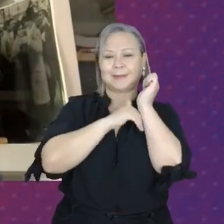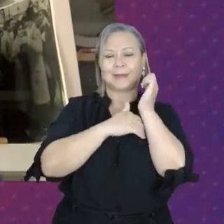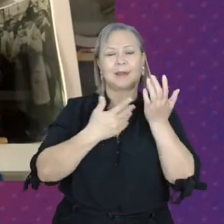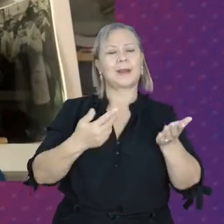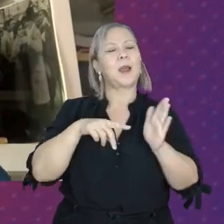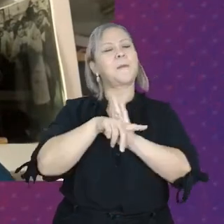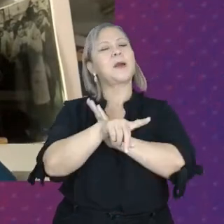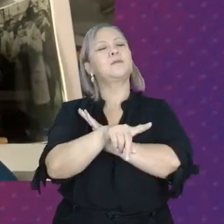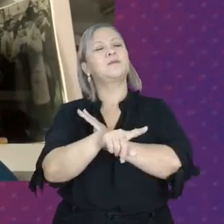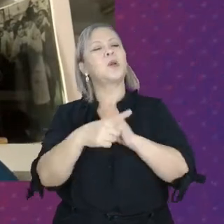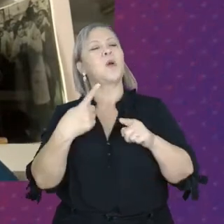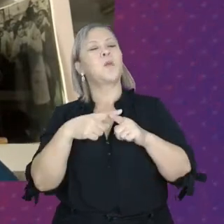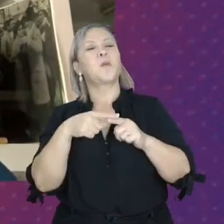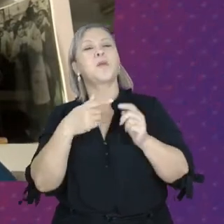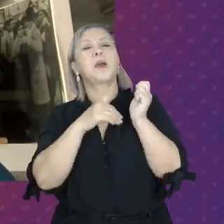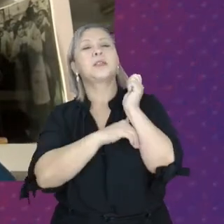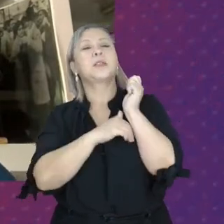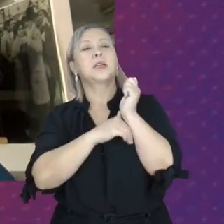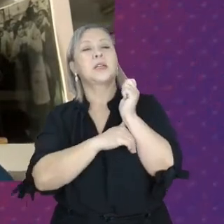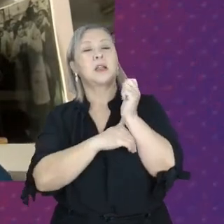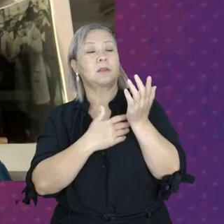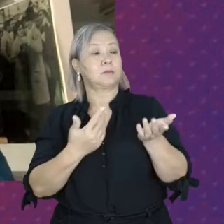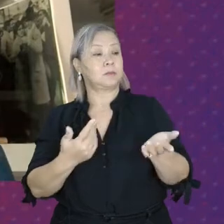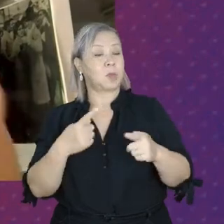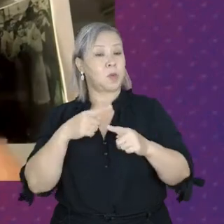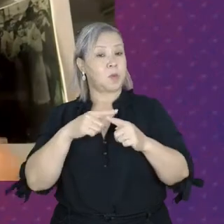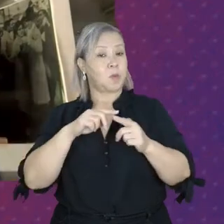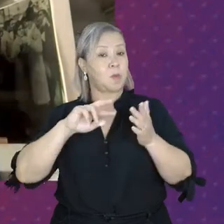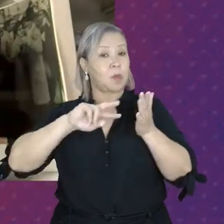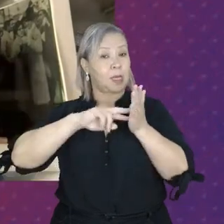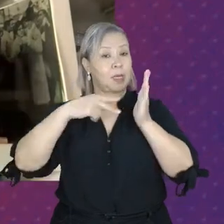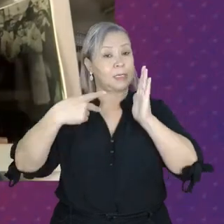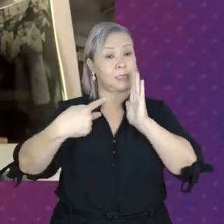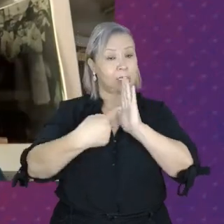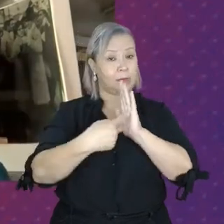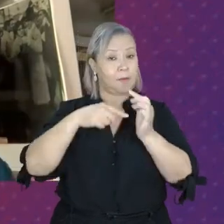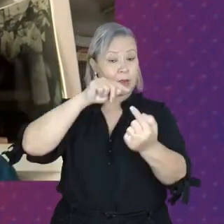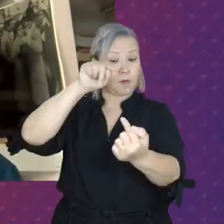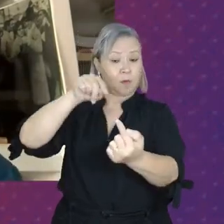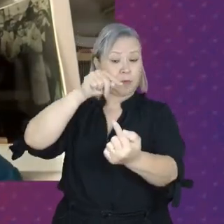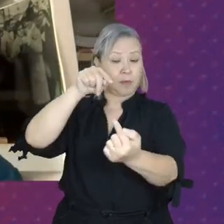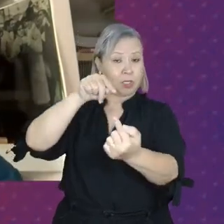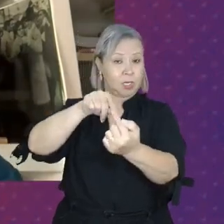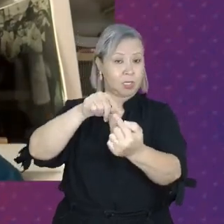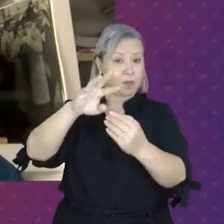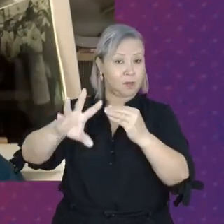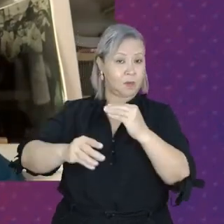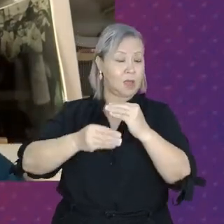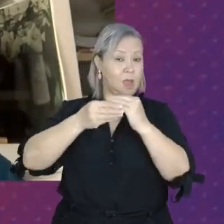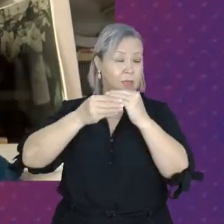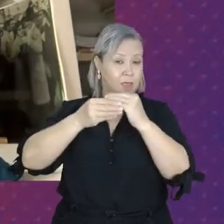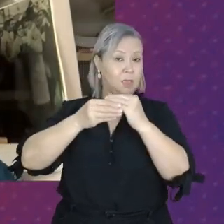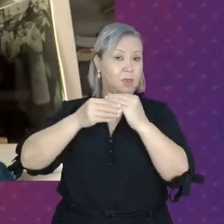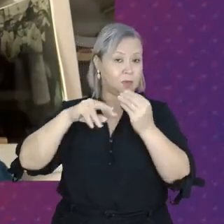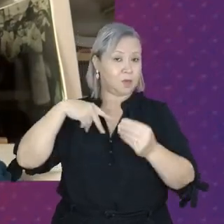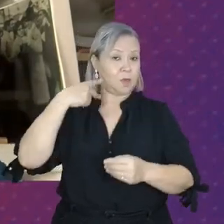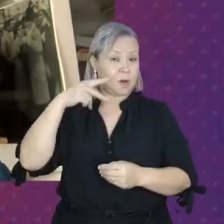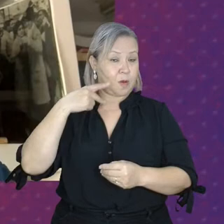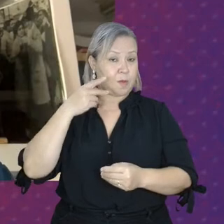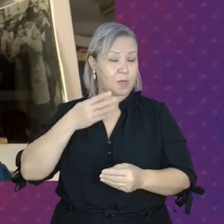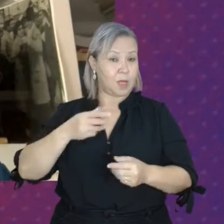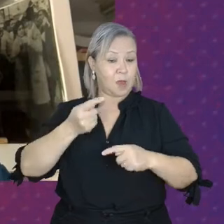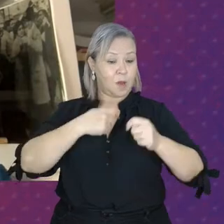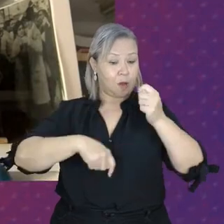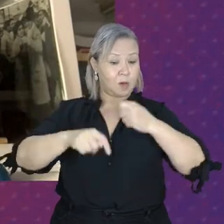secreto? Porque ele significa a destinação, por meio das emendas parlamentares, de uma negociação direta com o Executivo